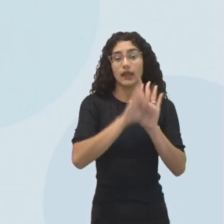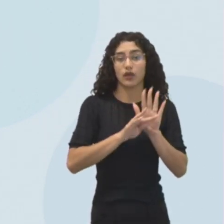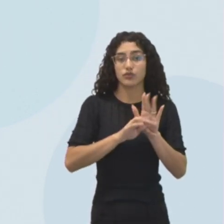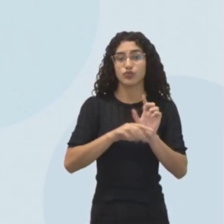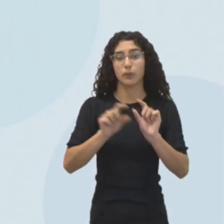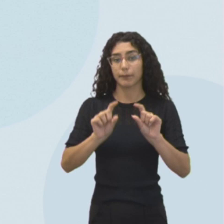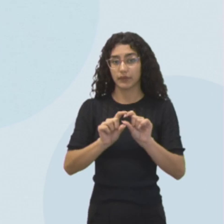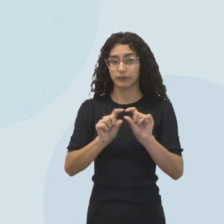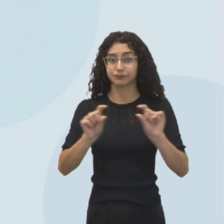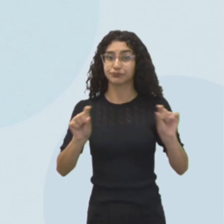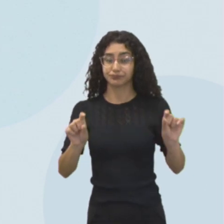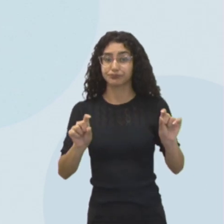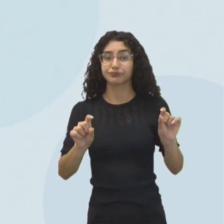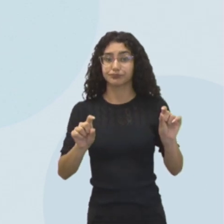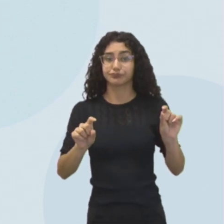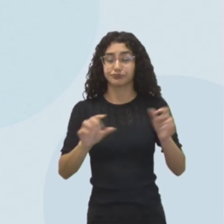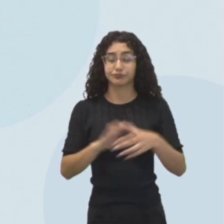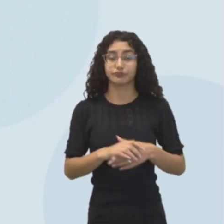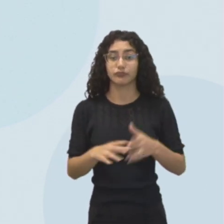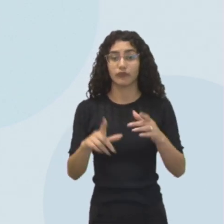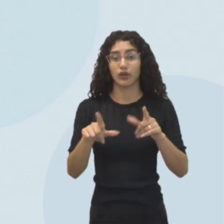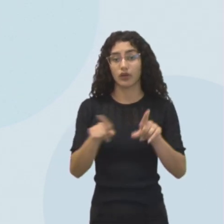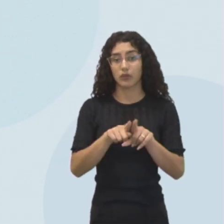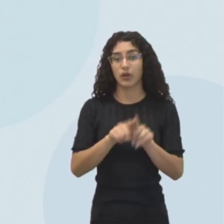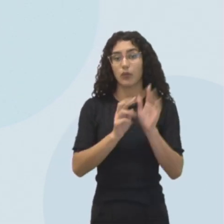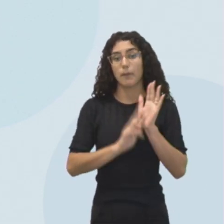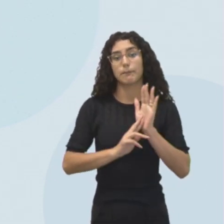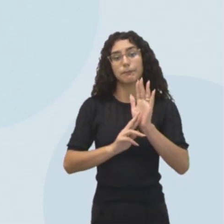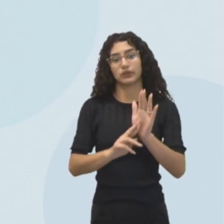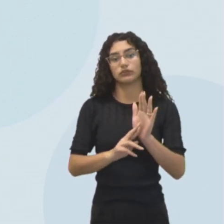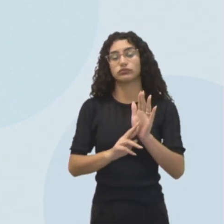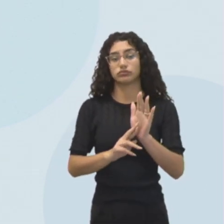legendas, citações que aparecem na tela,